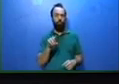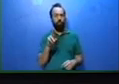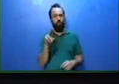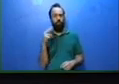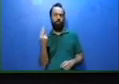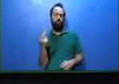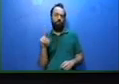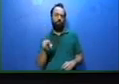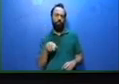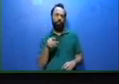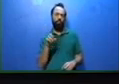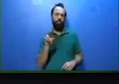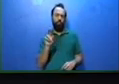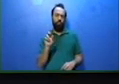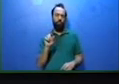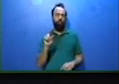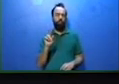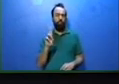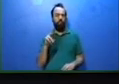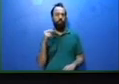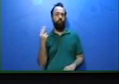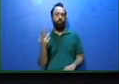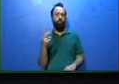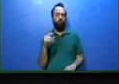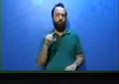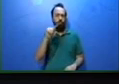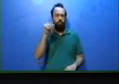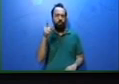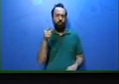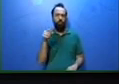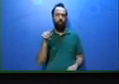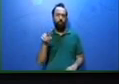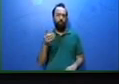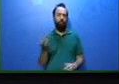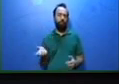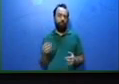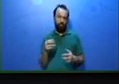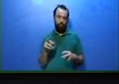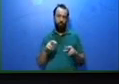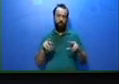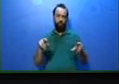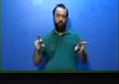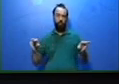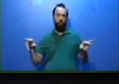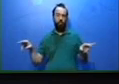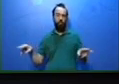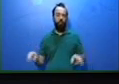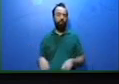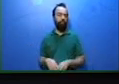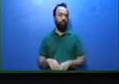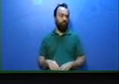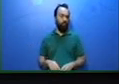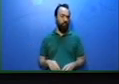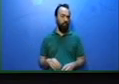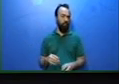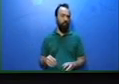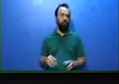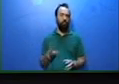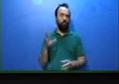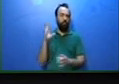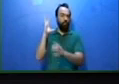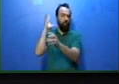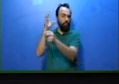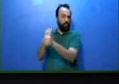Pontuação também é importante nós colocarmos os sinaizinhos de pontuação nas tirinhas, nas falas, né? E